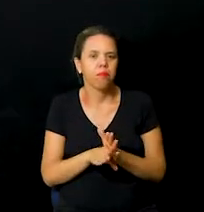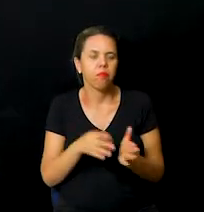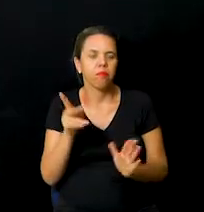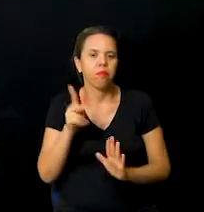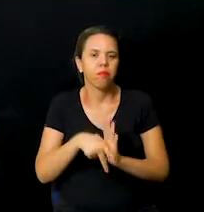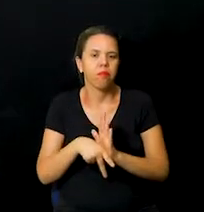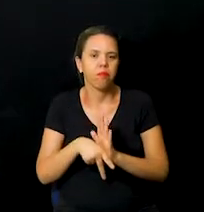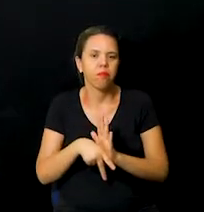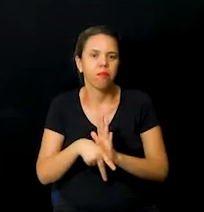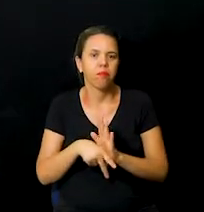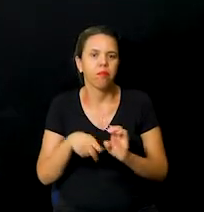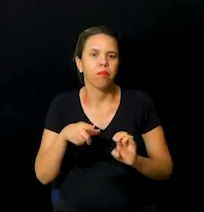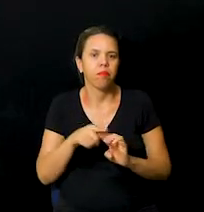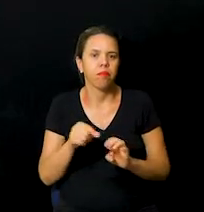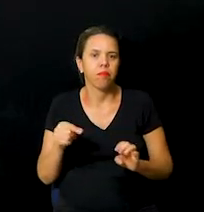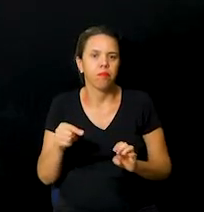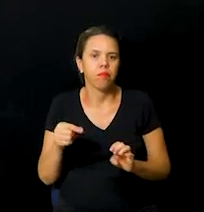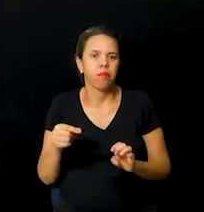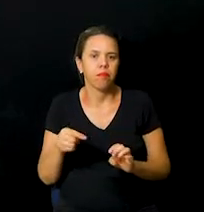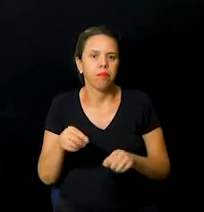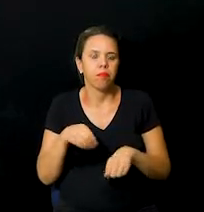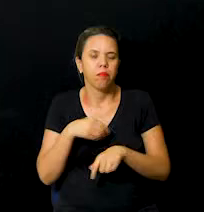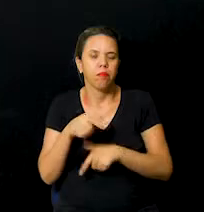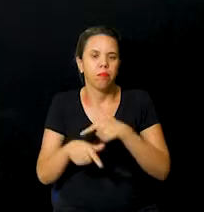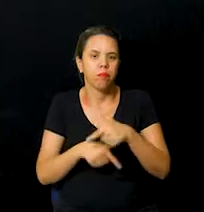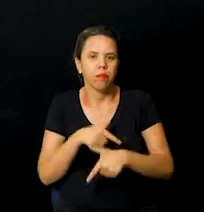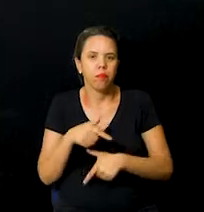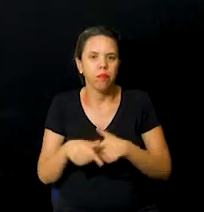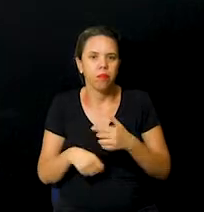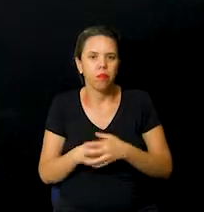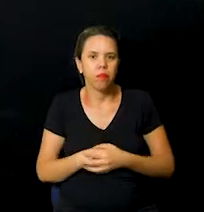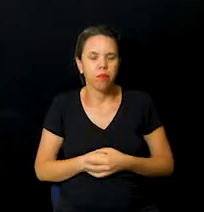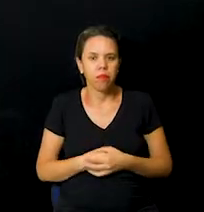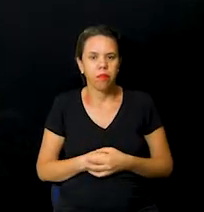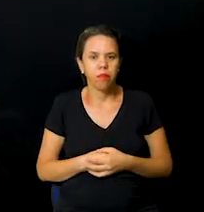elas chegam com um projeto de empreendimento e vocês